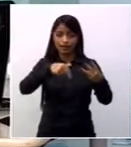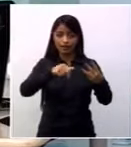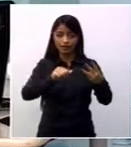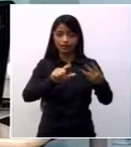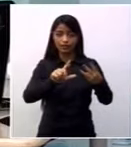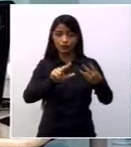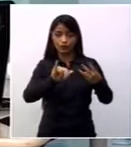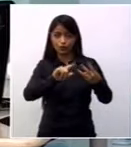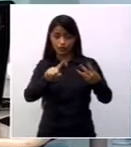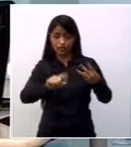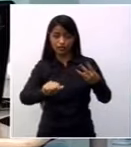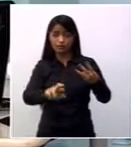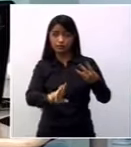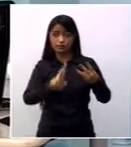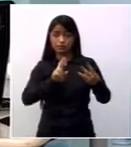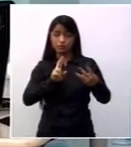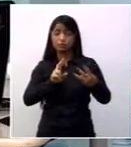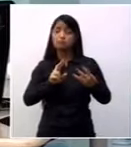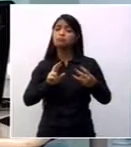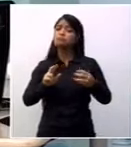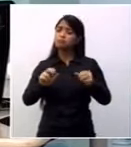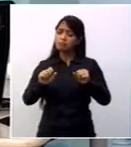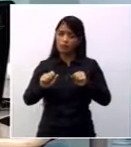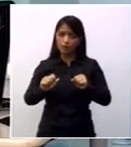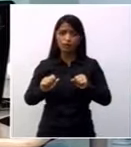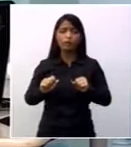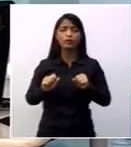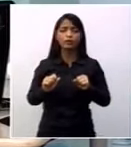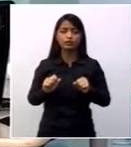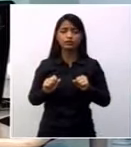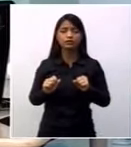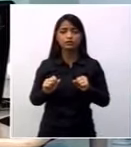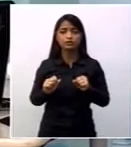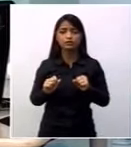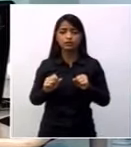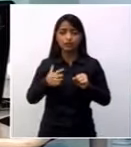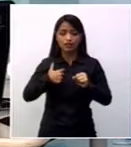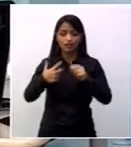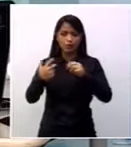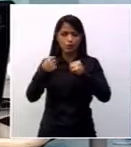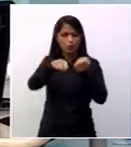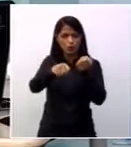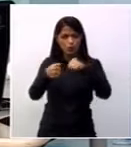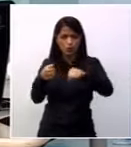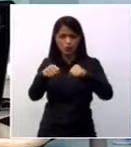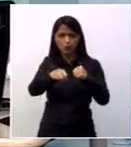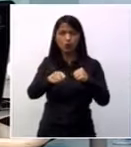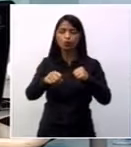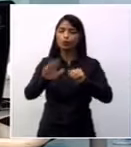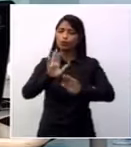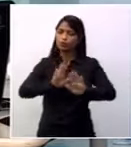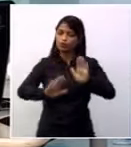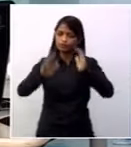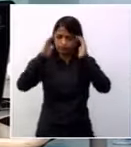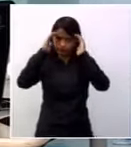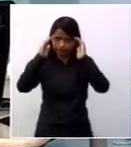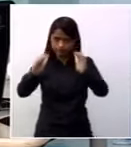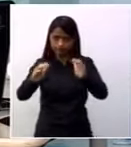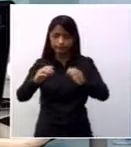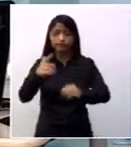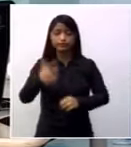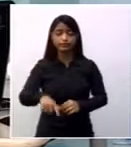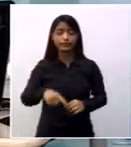é possível ter cuidados com a prática de lutas, respeitando um ao outro. A Isabela